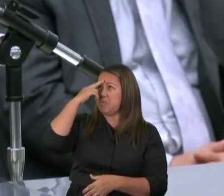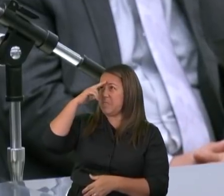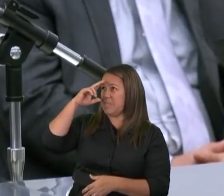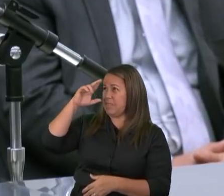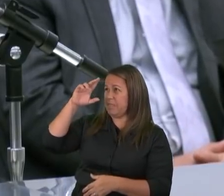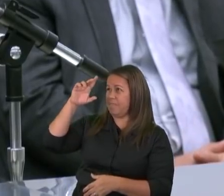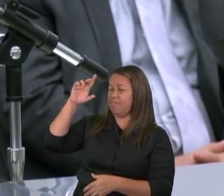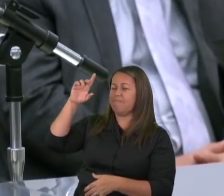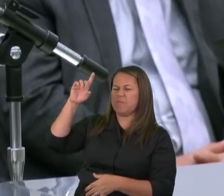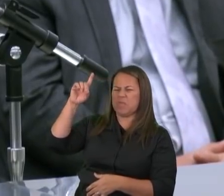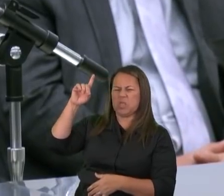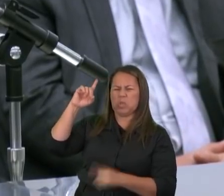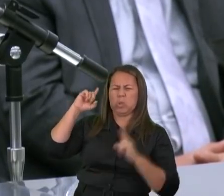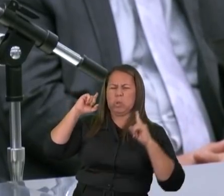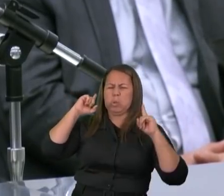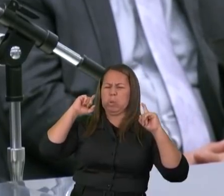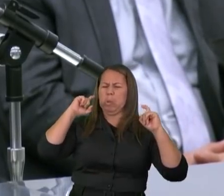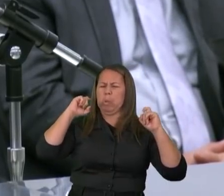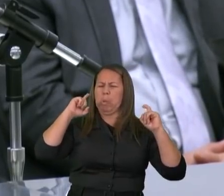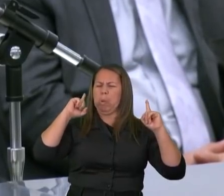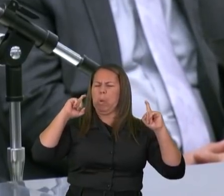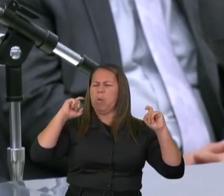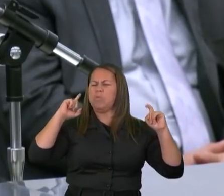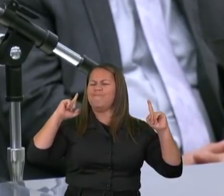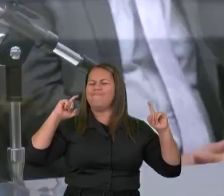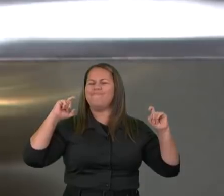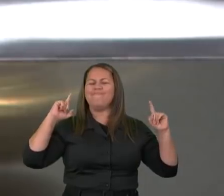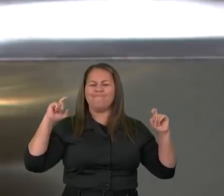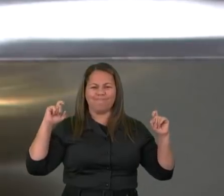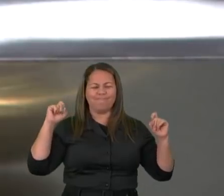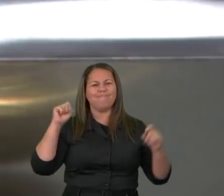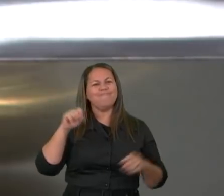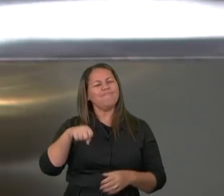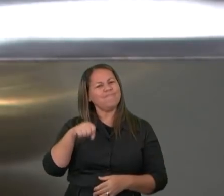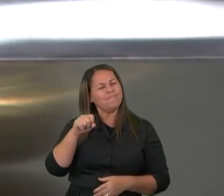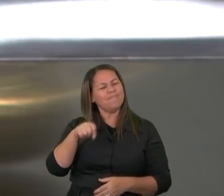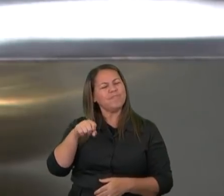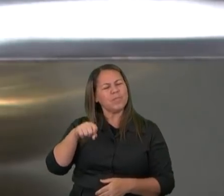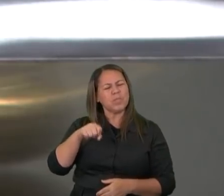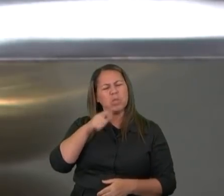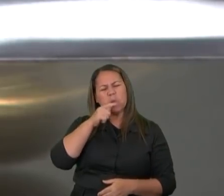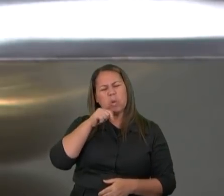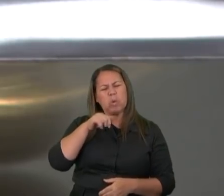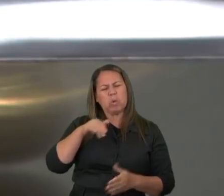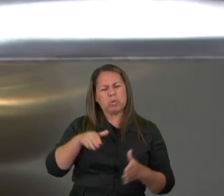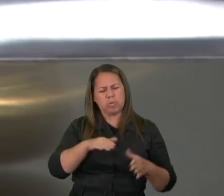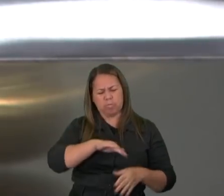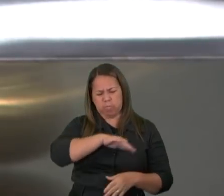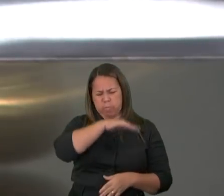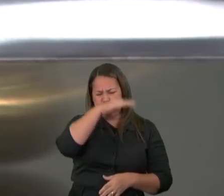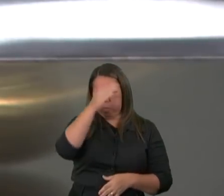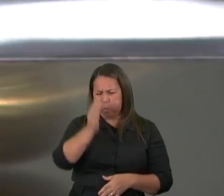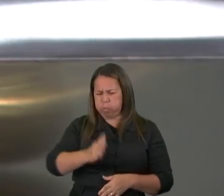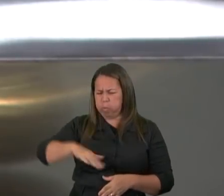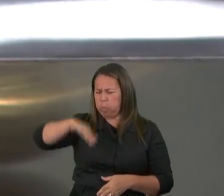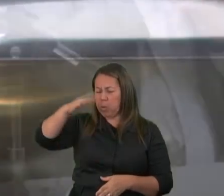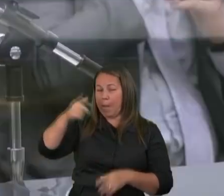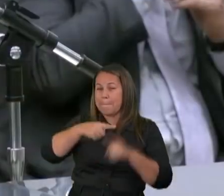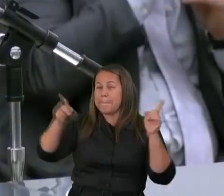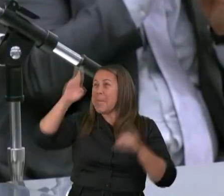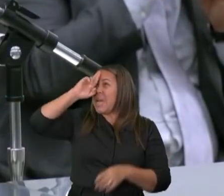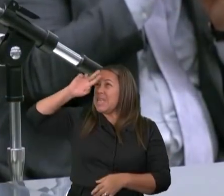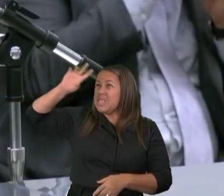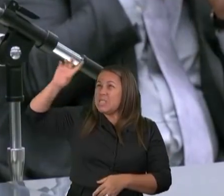levantam seu ruído, os rios levantam as suas ondas, mas o Senhor nas